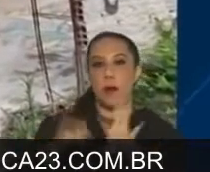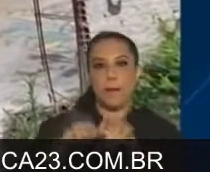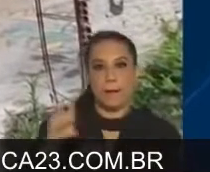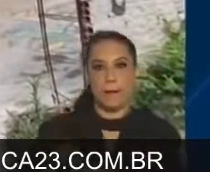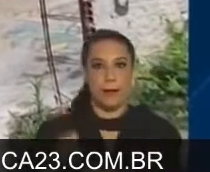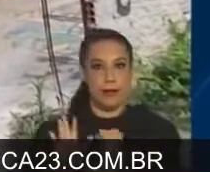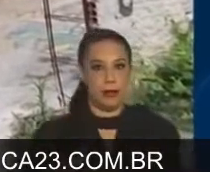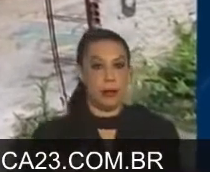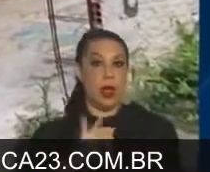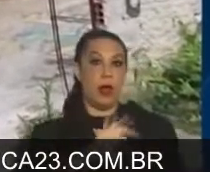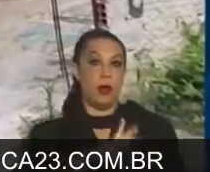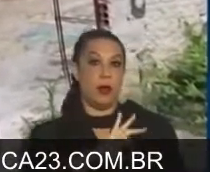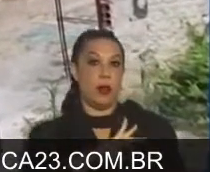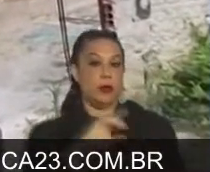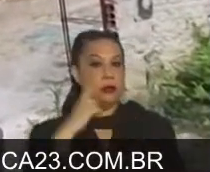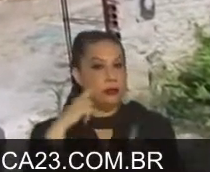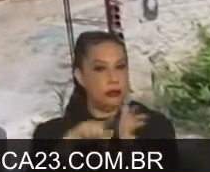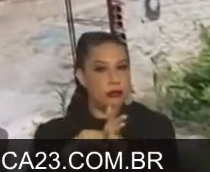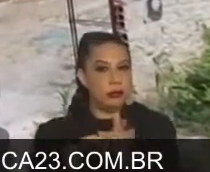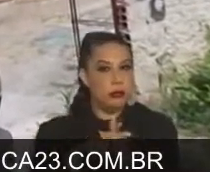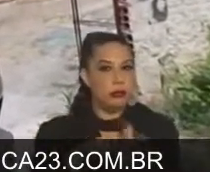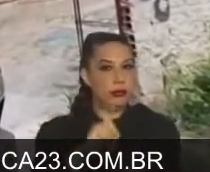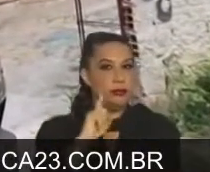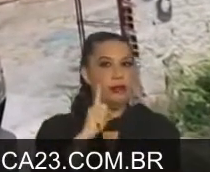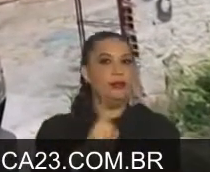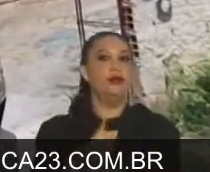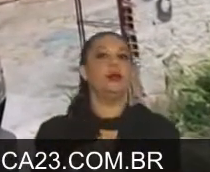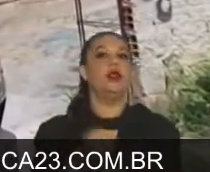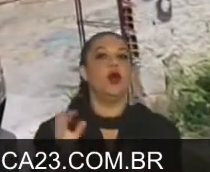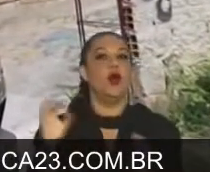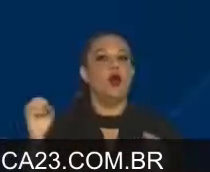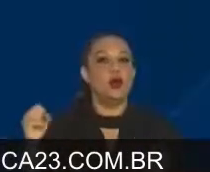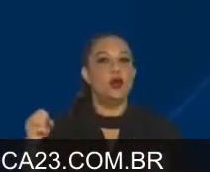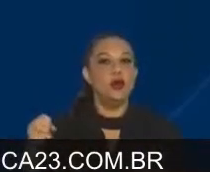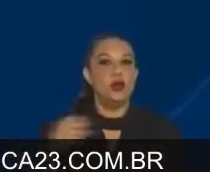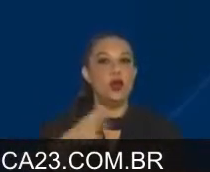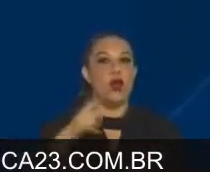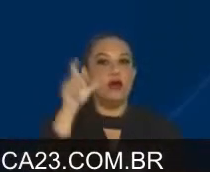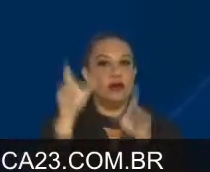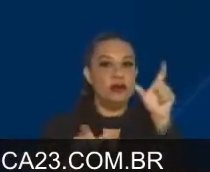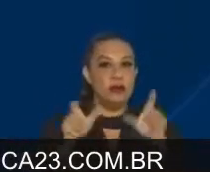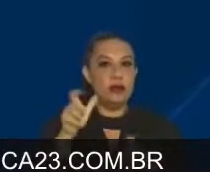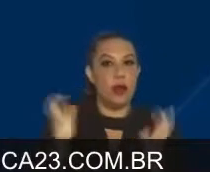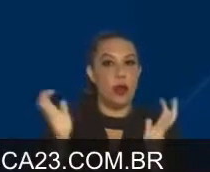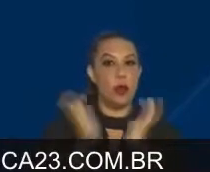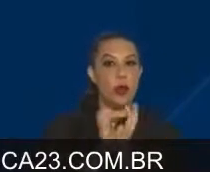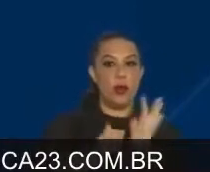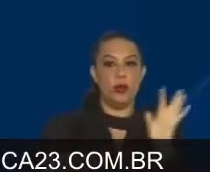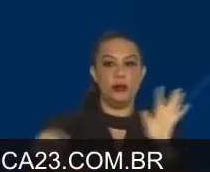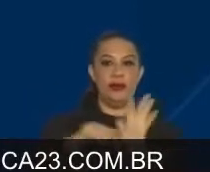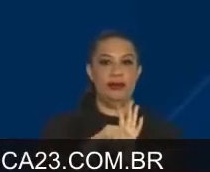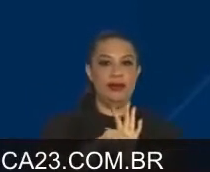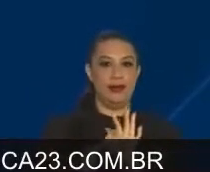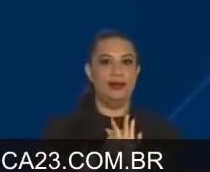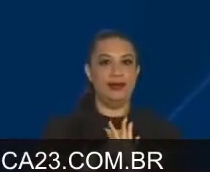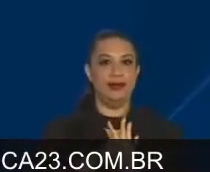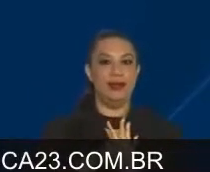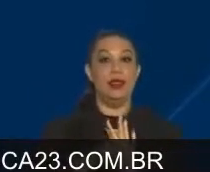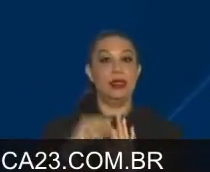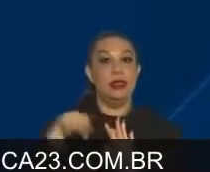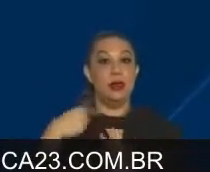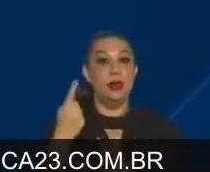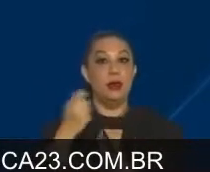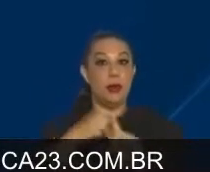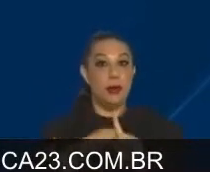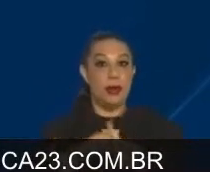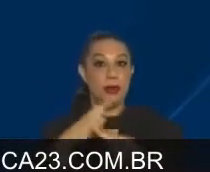apreensão. Segundo a polícia, as investigações levaram à identificação de novos integrantes dessa organização criminosa. Depois